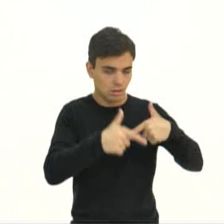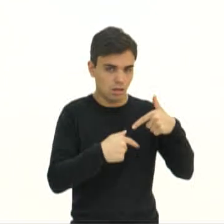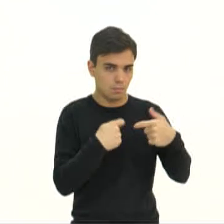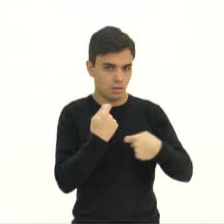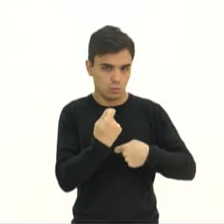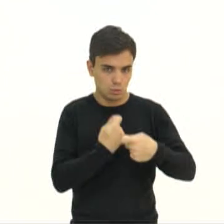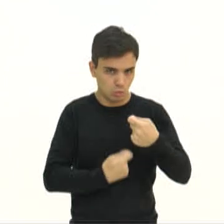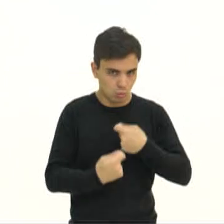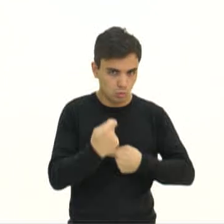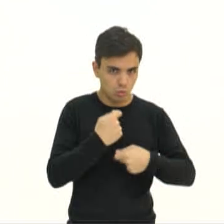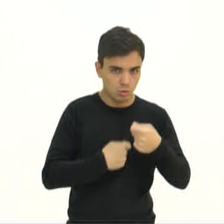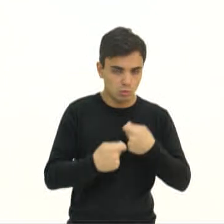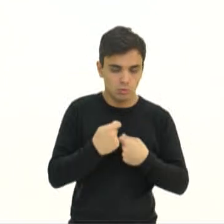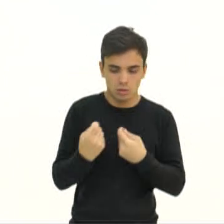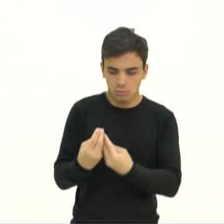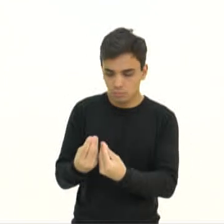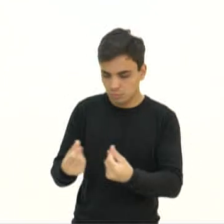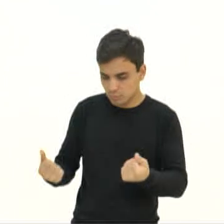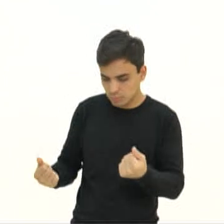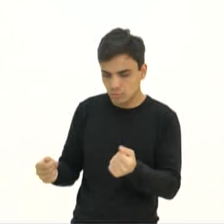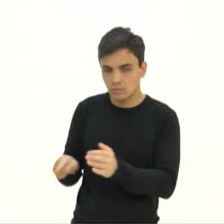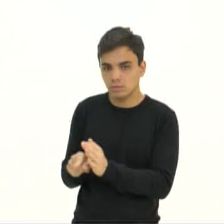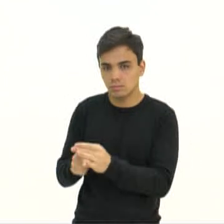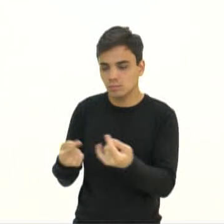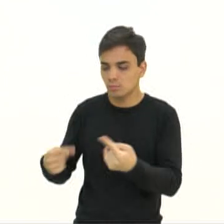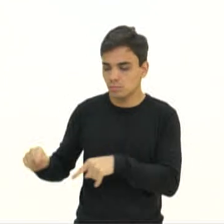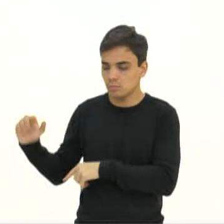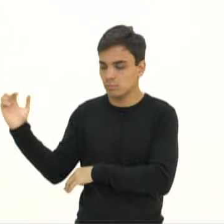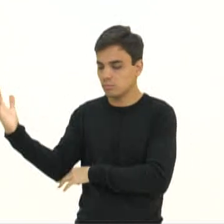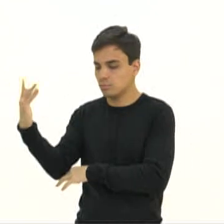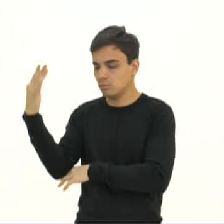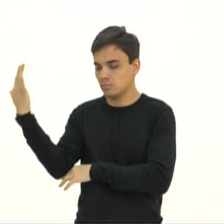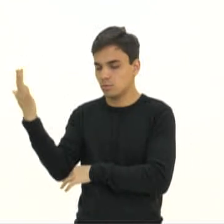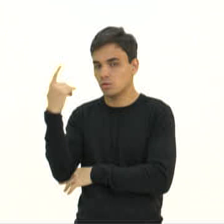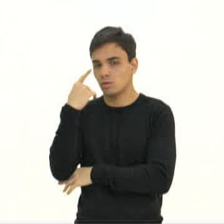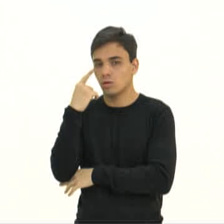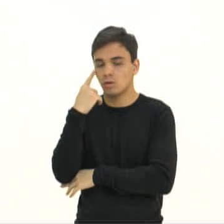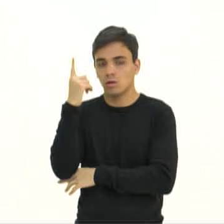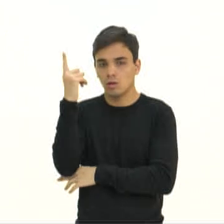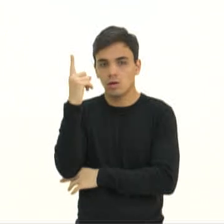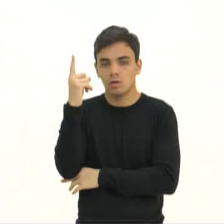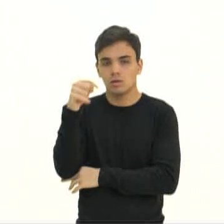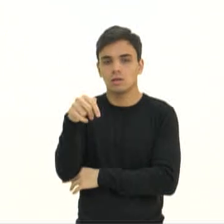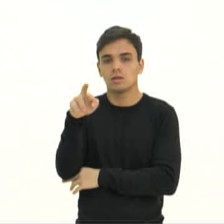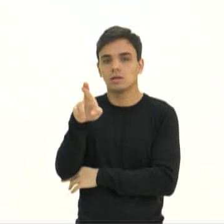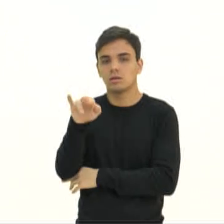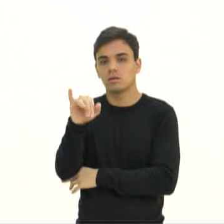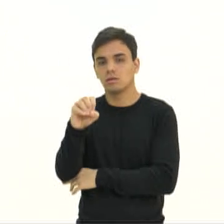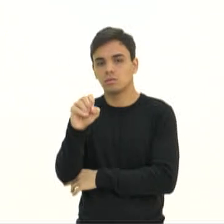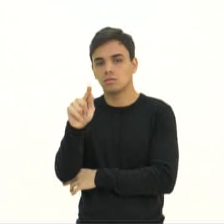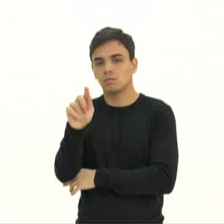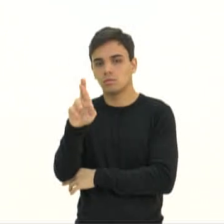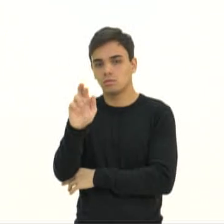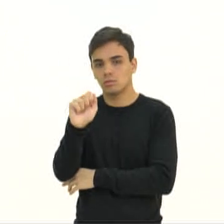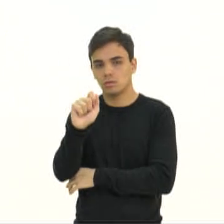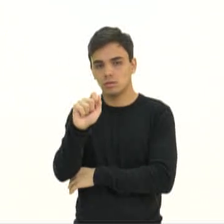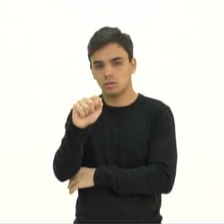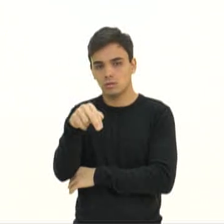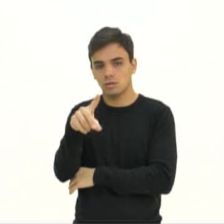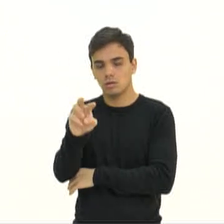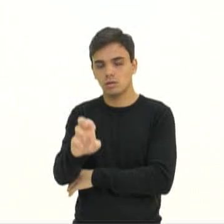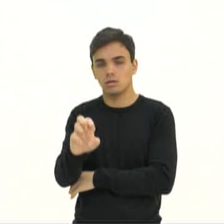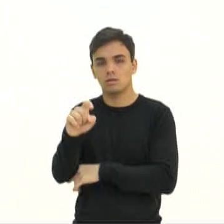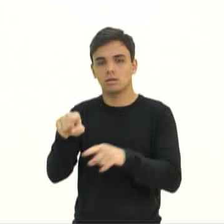na ideia de degradação de impactos ambientais. O Rio Grande do Norte é o estado com o maior índice de